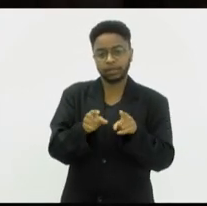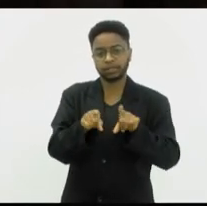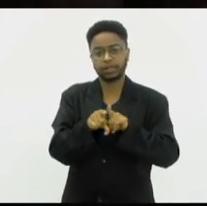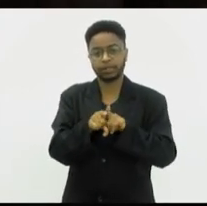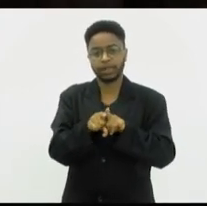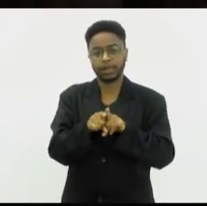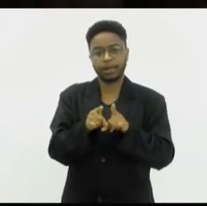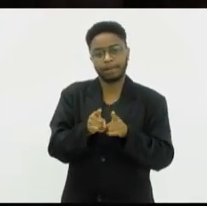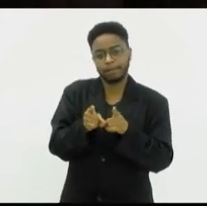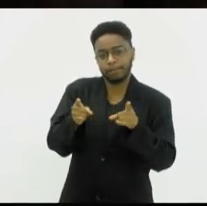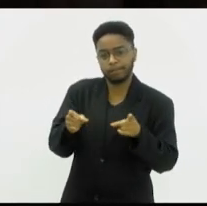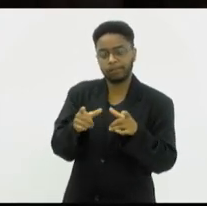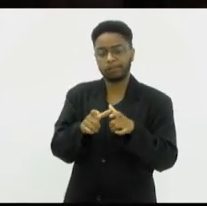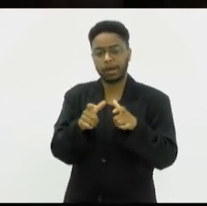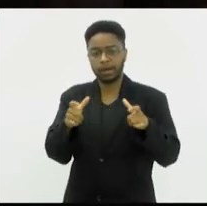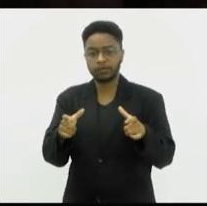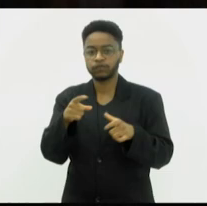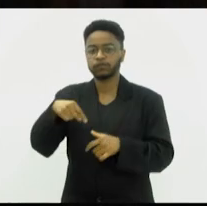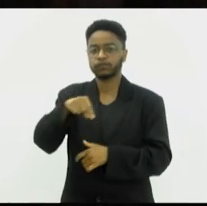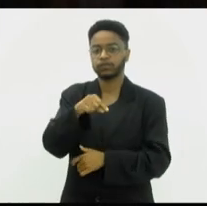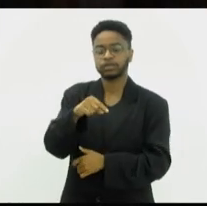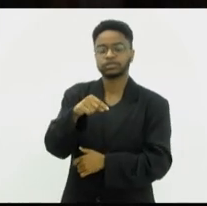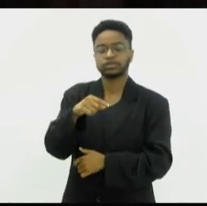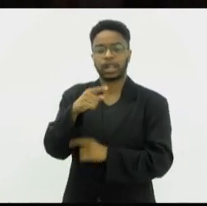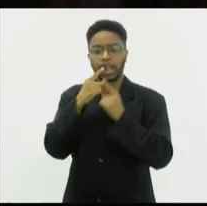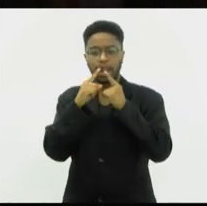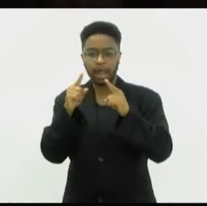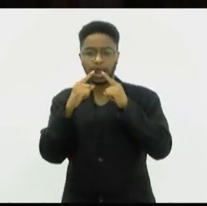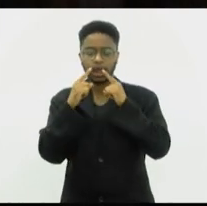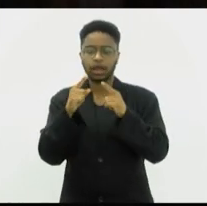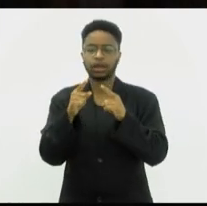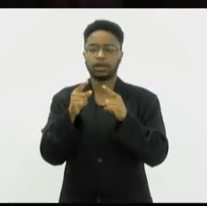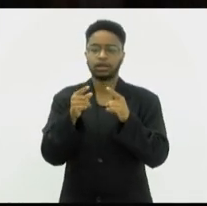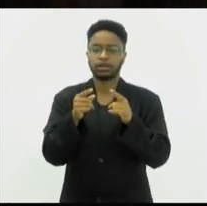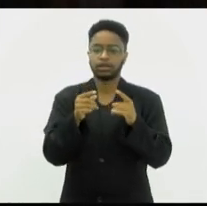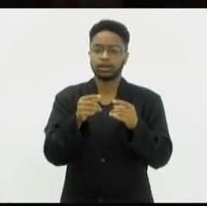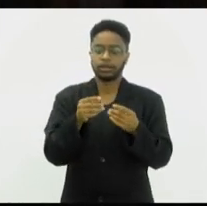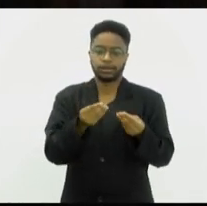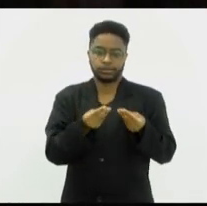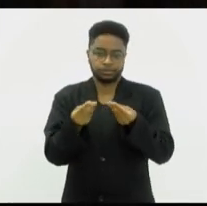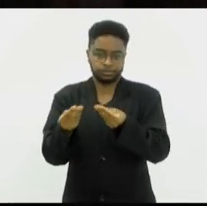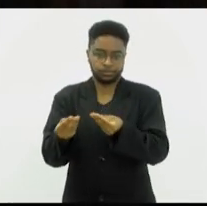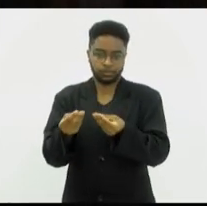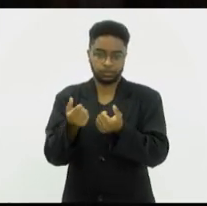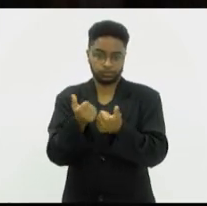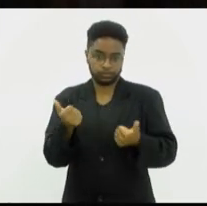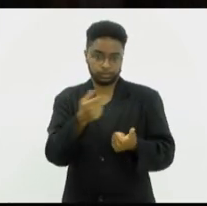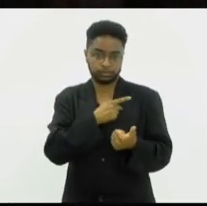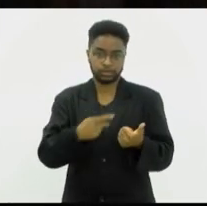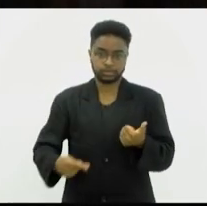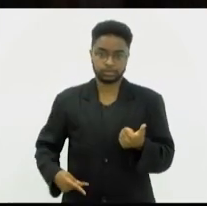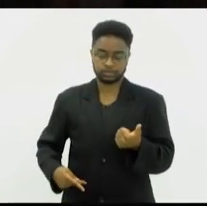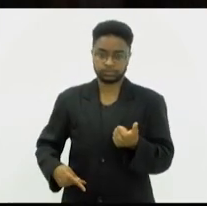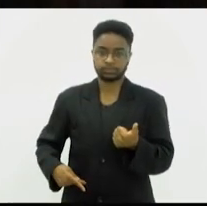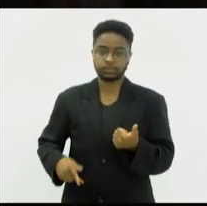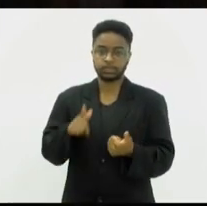senhores destacaram o puxão de orelhas que ele teria dado no vice-presidente Alckmin, no